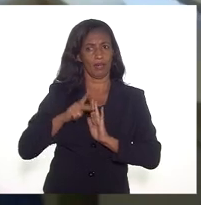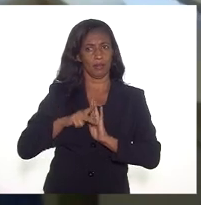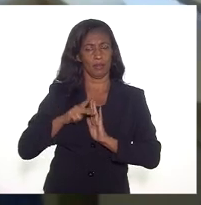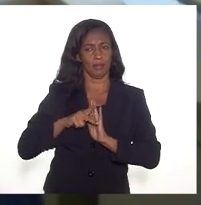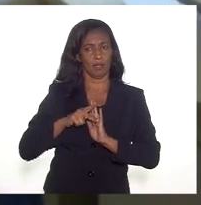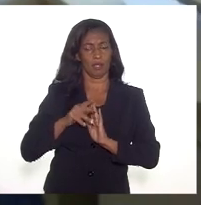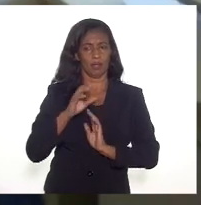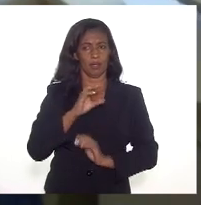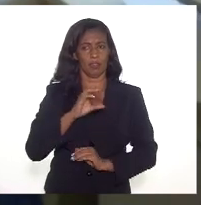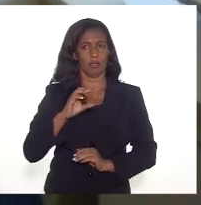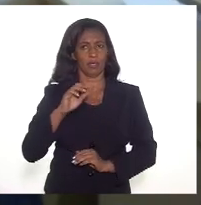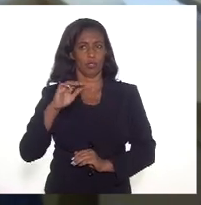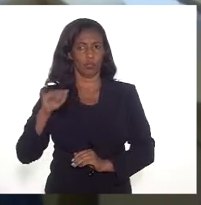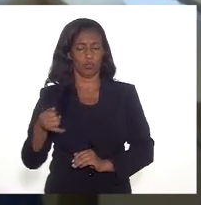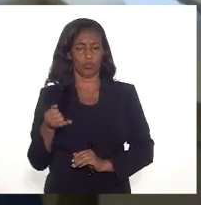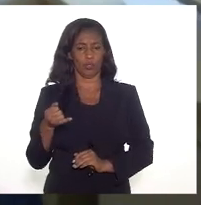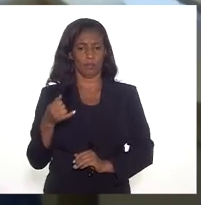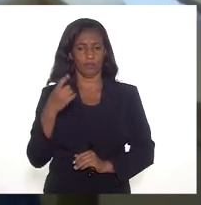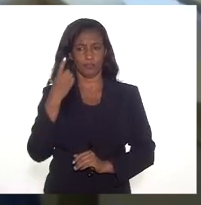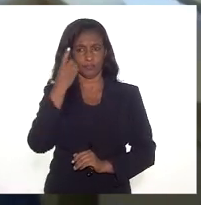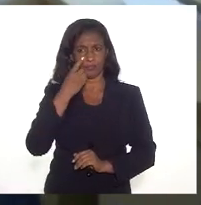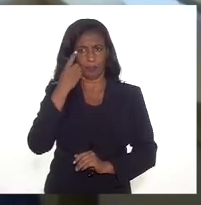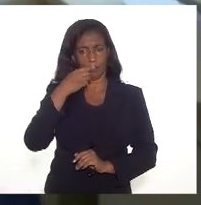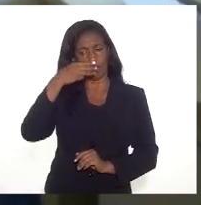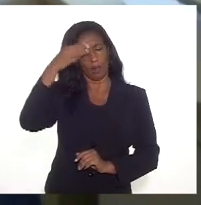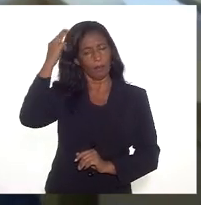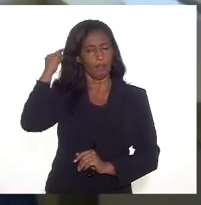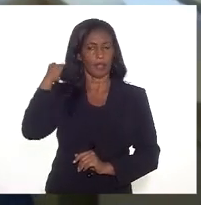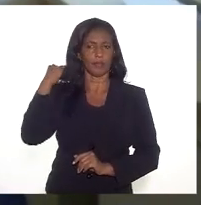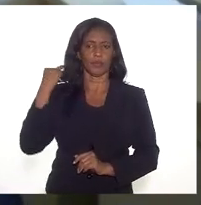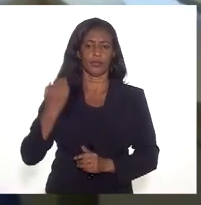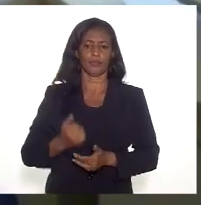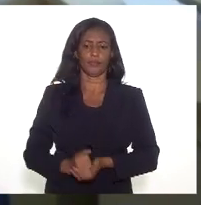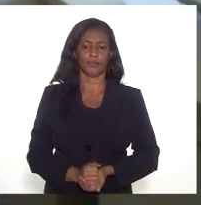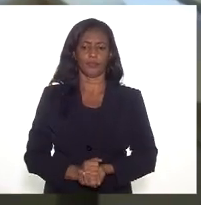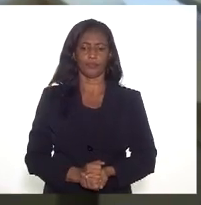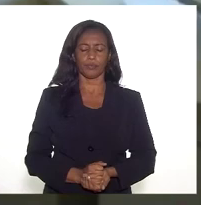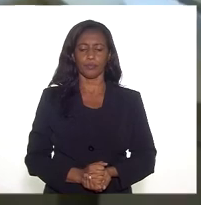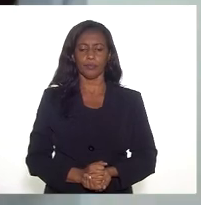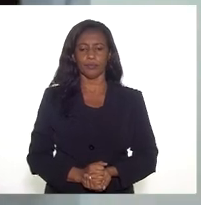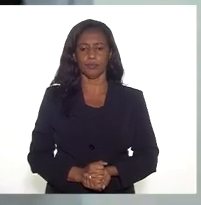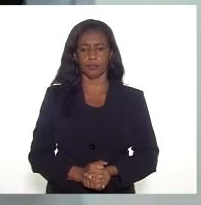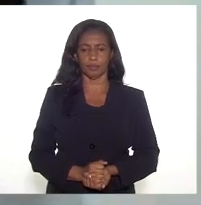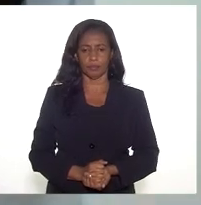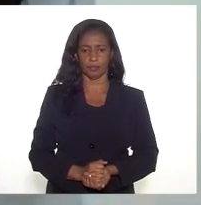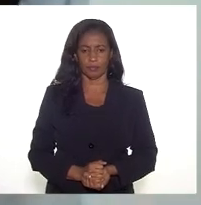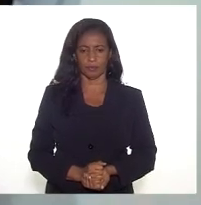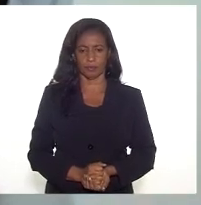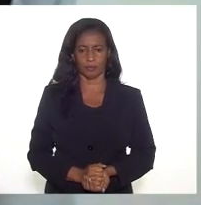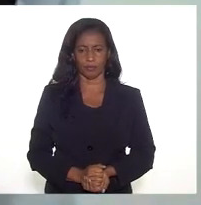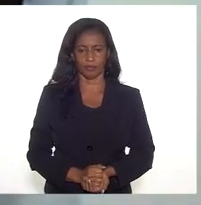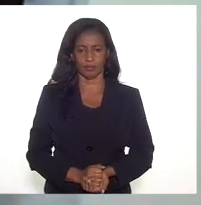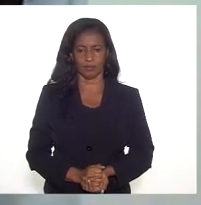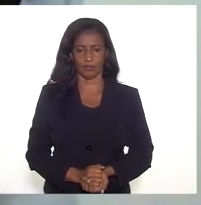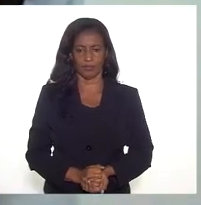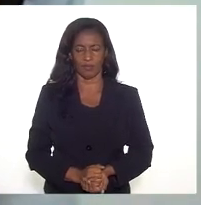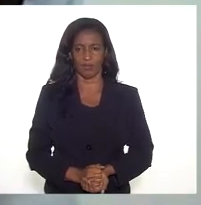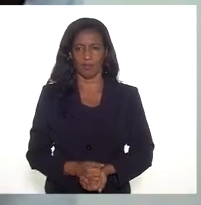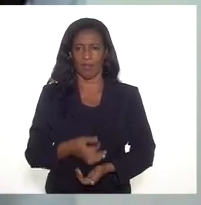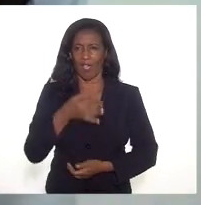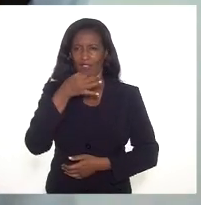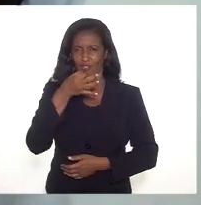relator na CCJ, deputado Márcio Pacheco. Presidente, a voz já retornou, a nossa